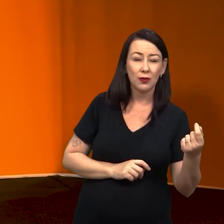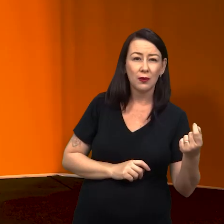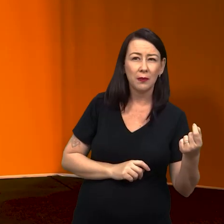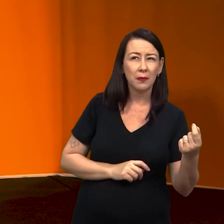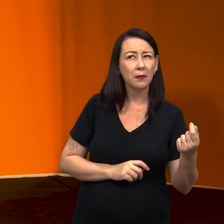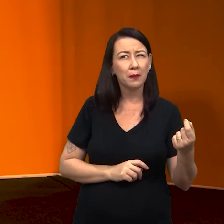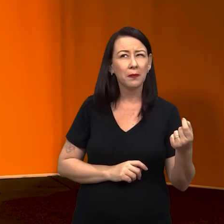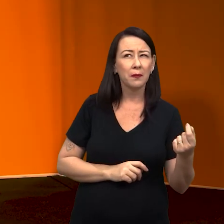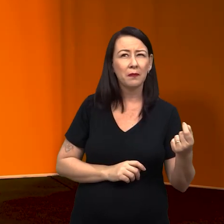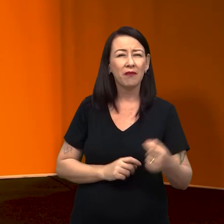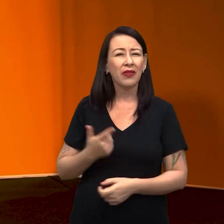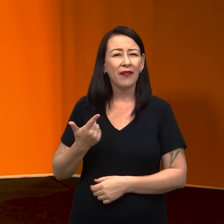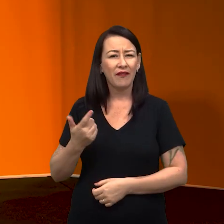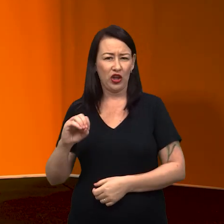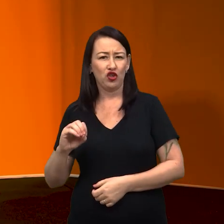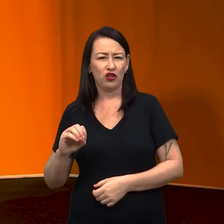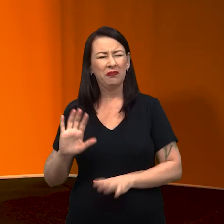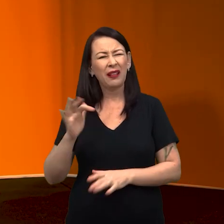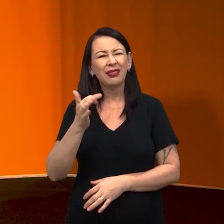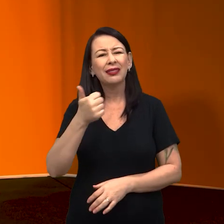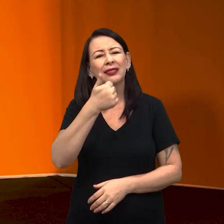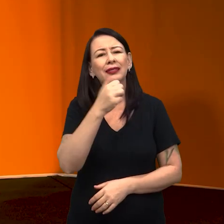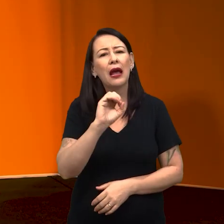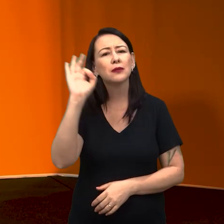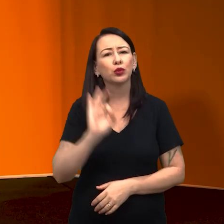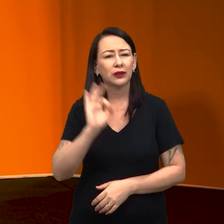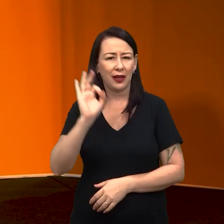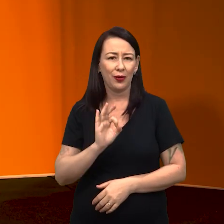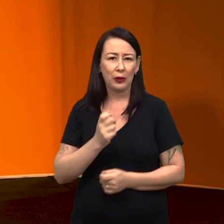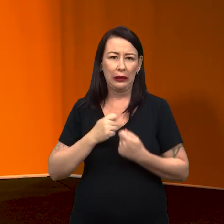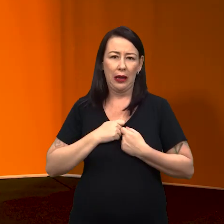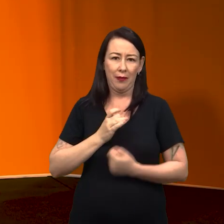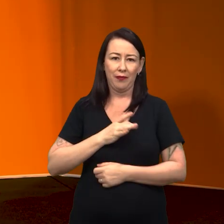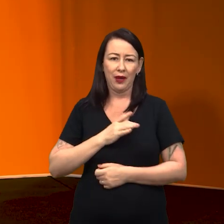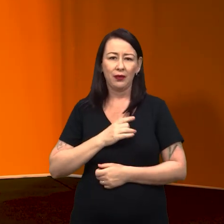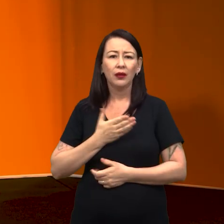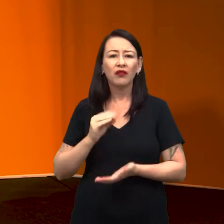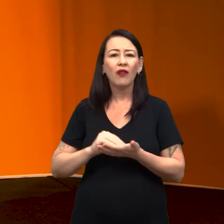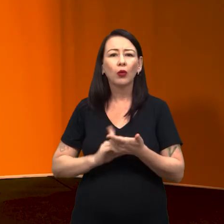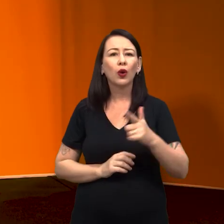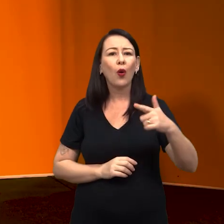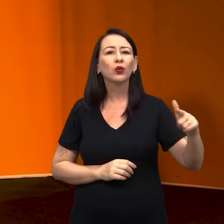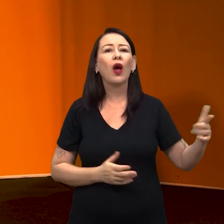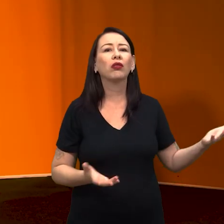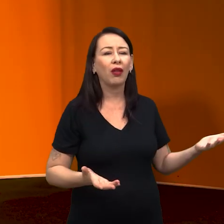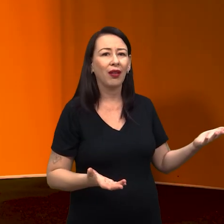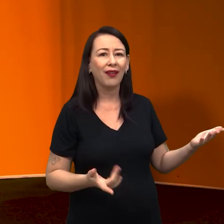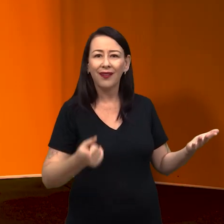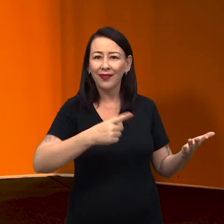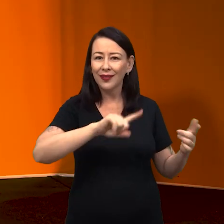talvez 20, 10% traz medo. Os outros não trazem. Os outros falam